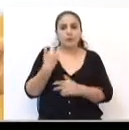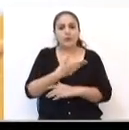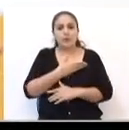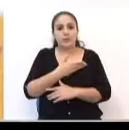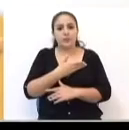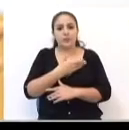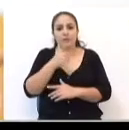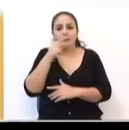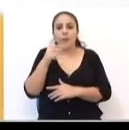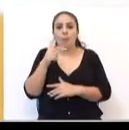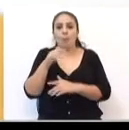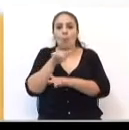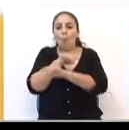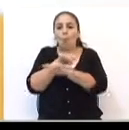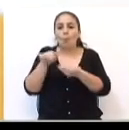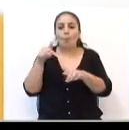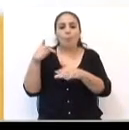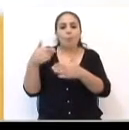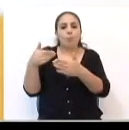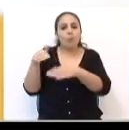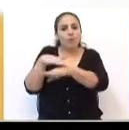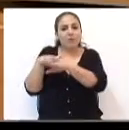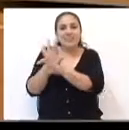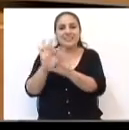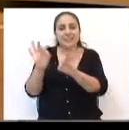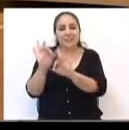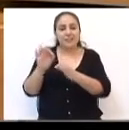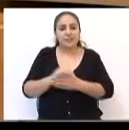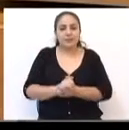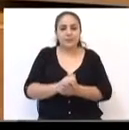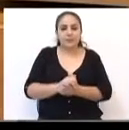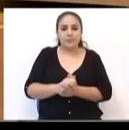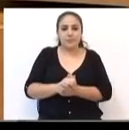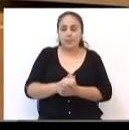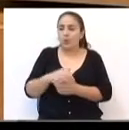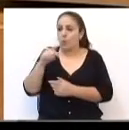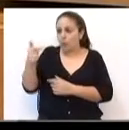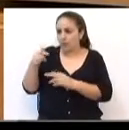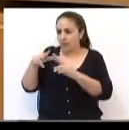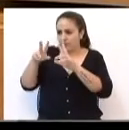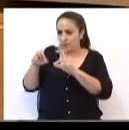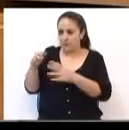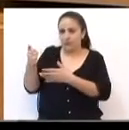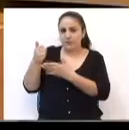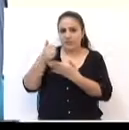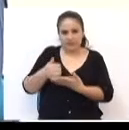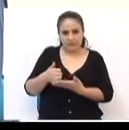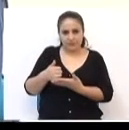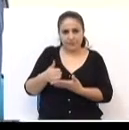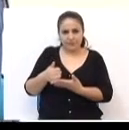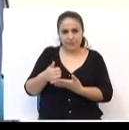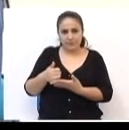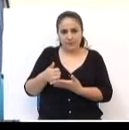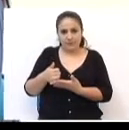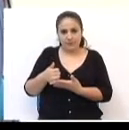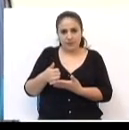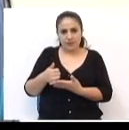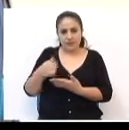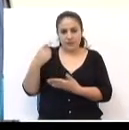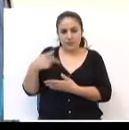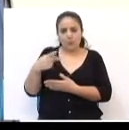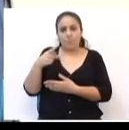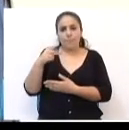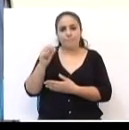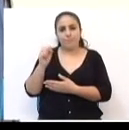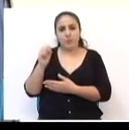diálogo de surdos e é isso que o parlamento não pode ser. Um outro assunto, então, que o senhor deve trazer, então, para a tribuna, a partir da sua